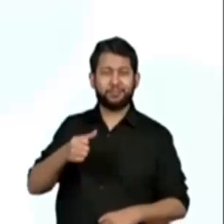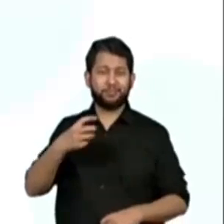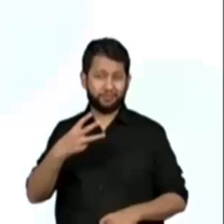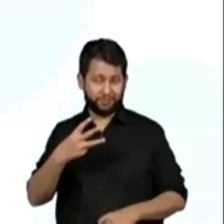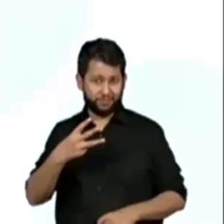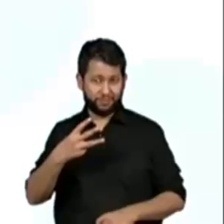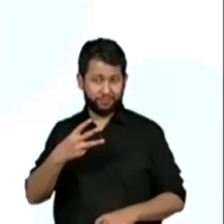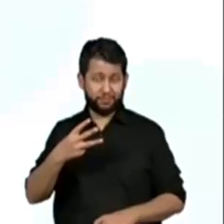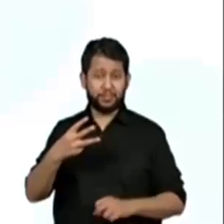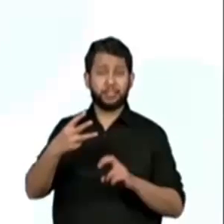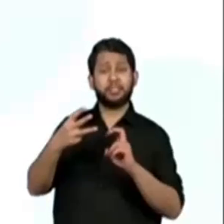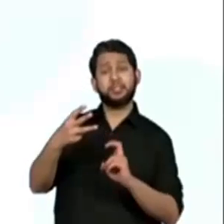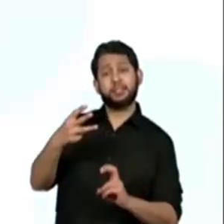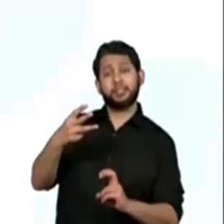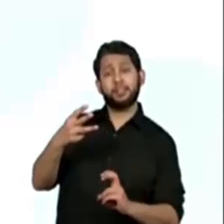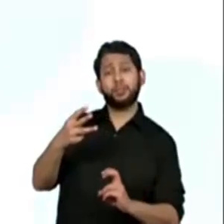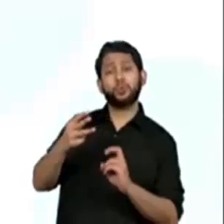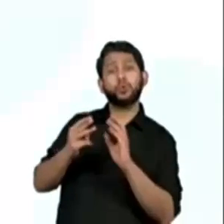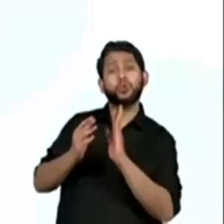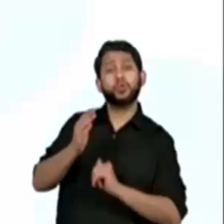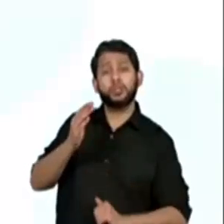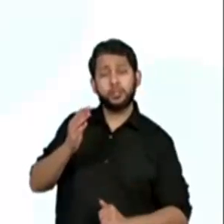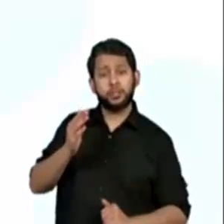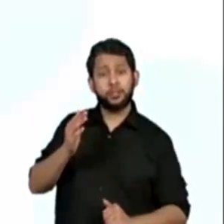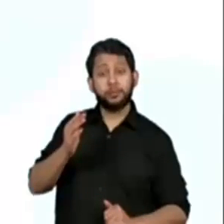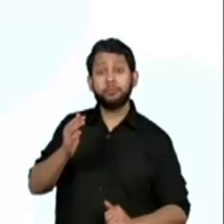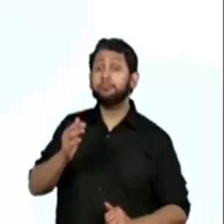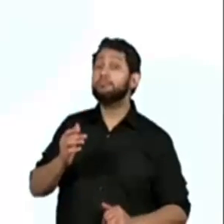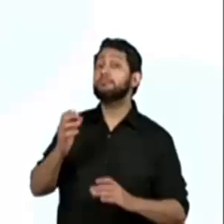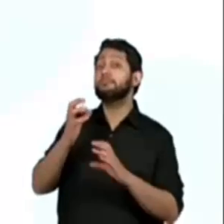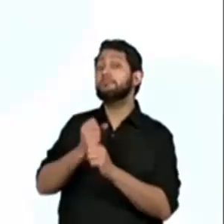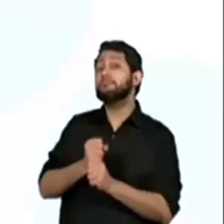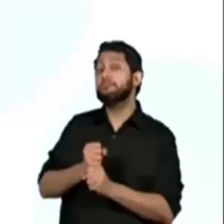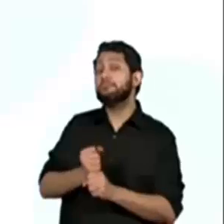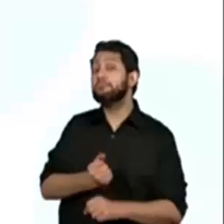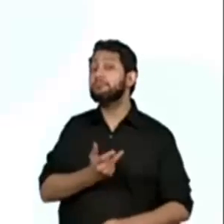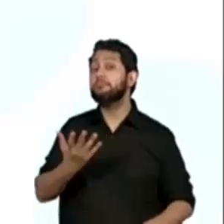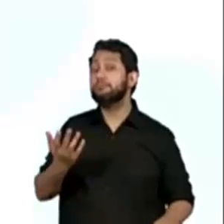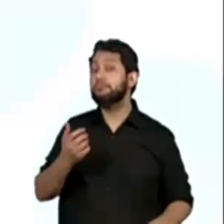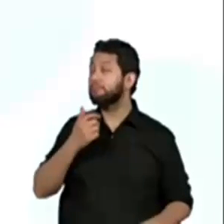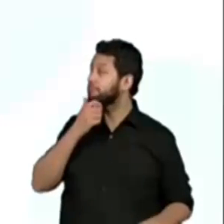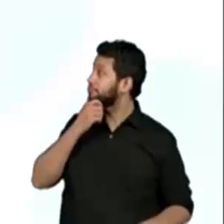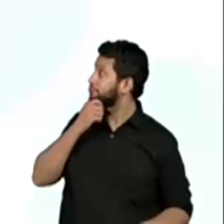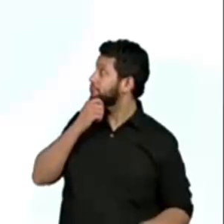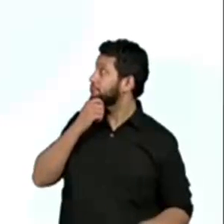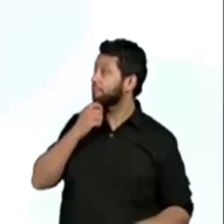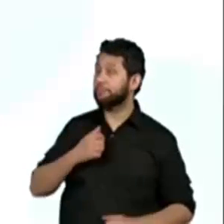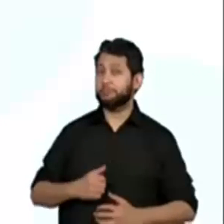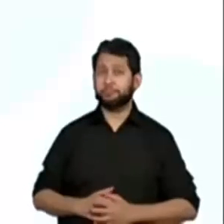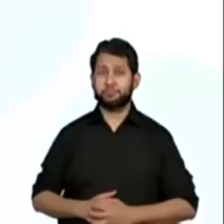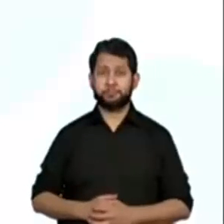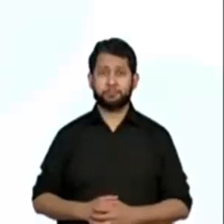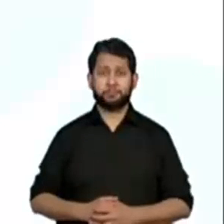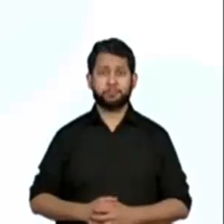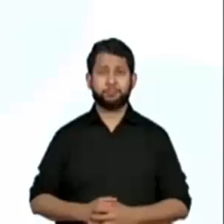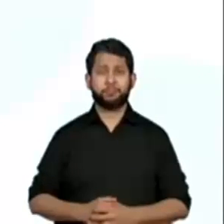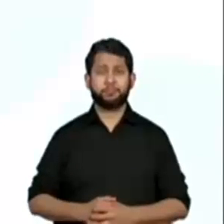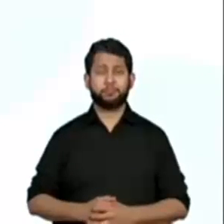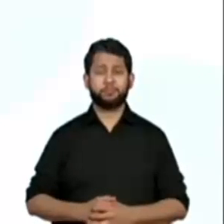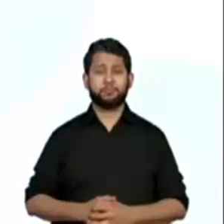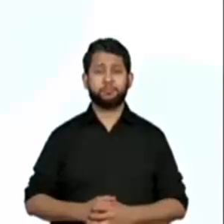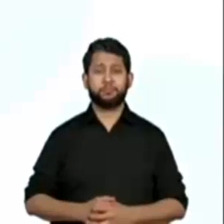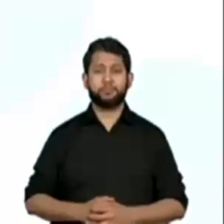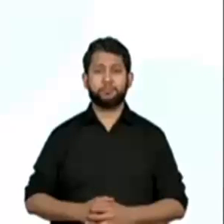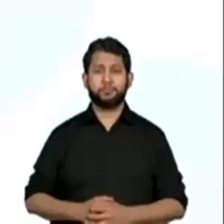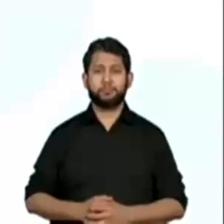ele zerou. Então, agora eu tenho 13 para tirar 5, pessoal. 13 tiro 5 é igual a